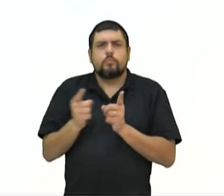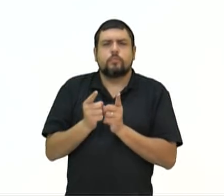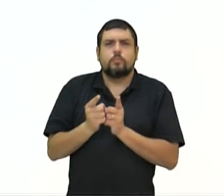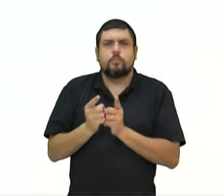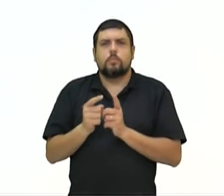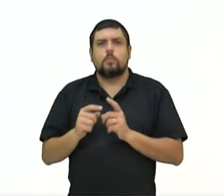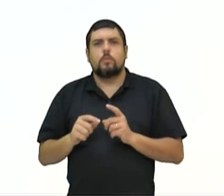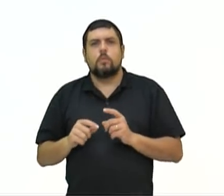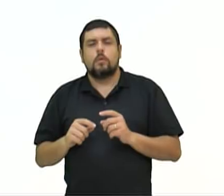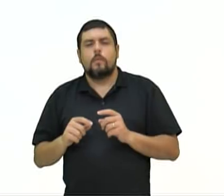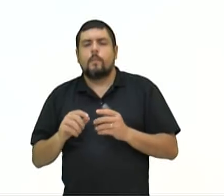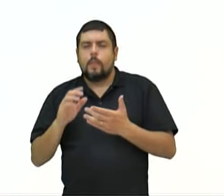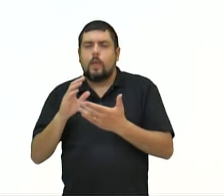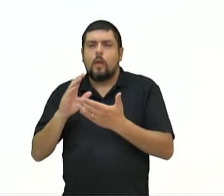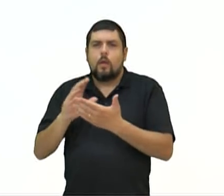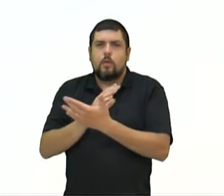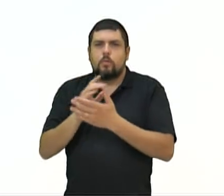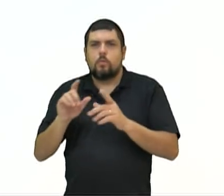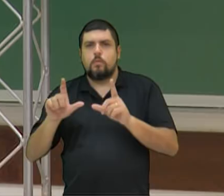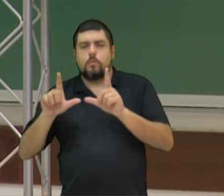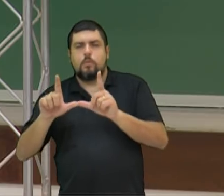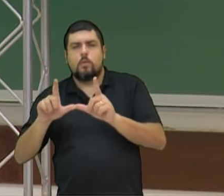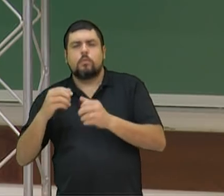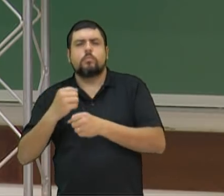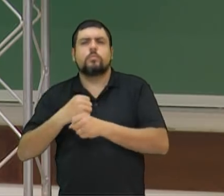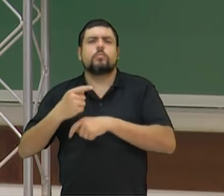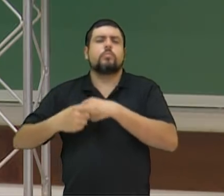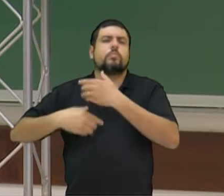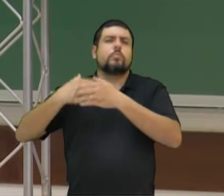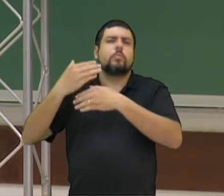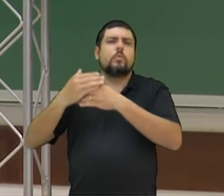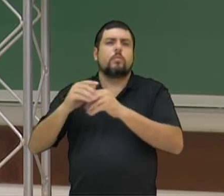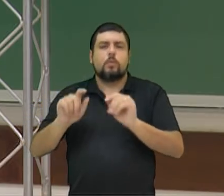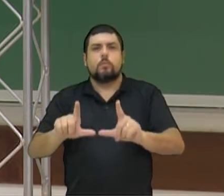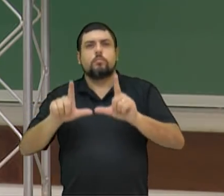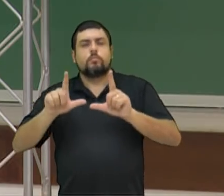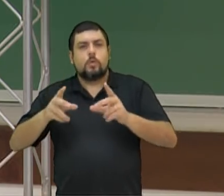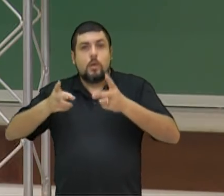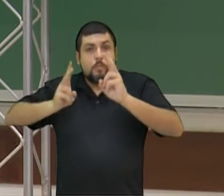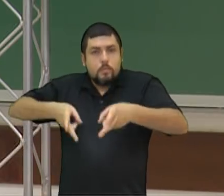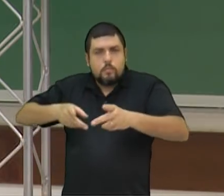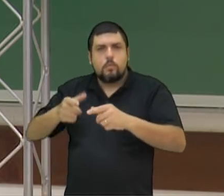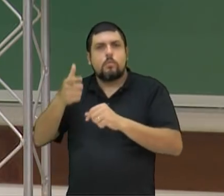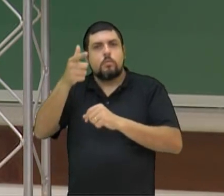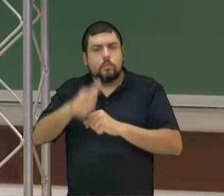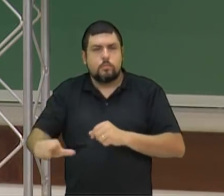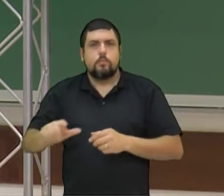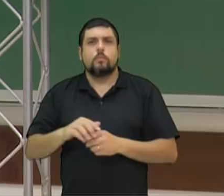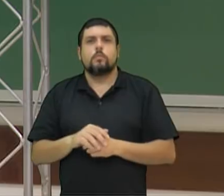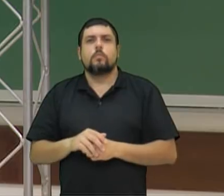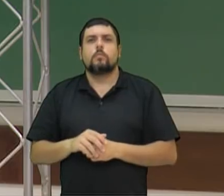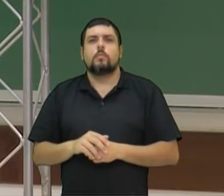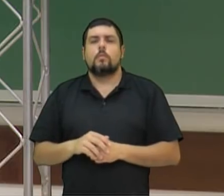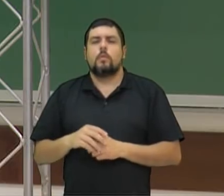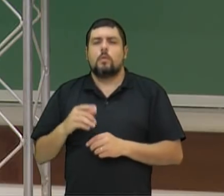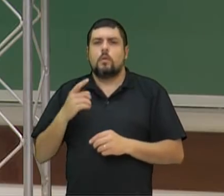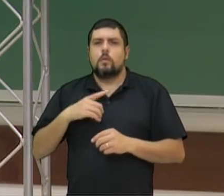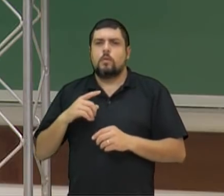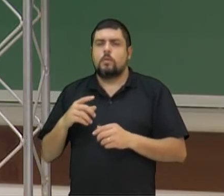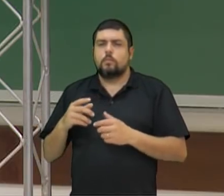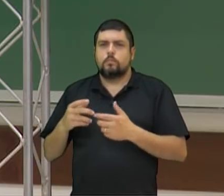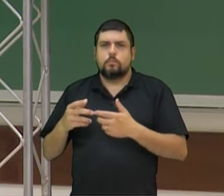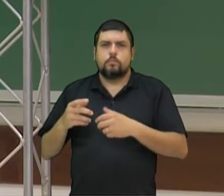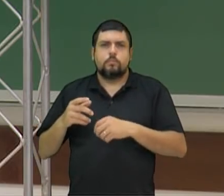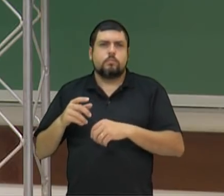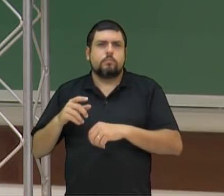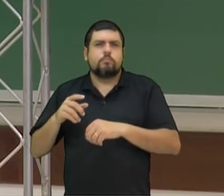alguns casos em que a charge é republicada, né? Então, a gente tem que... A coisa aconteceu num determinado momento, num determinado tempo, num